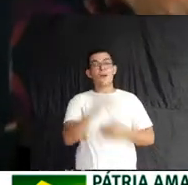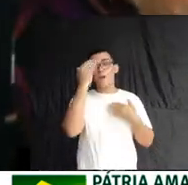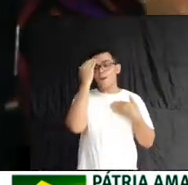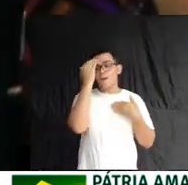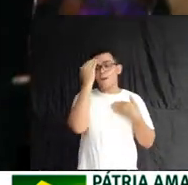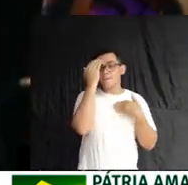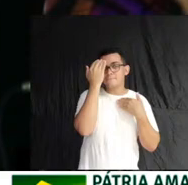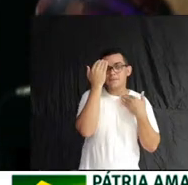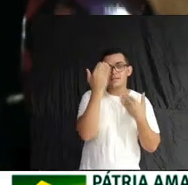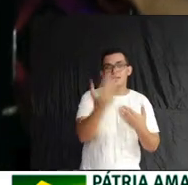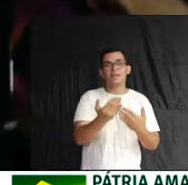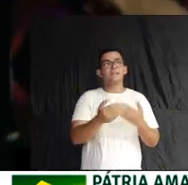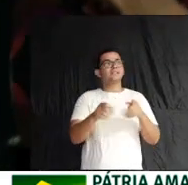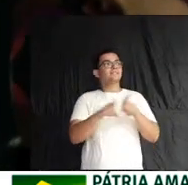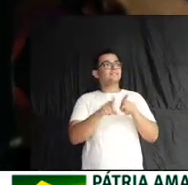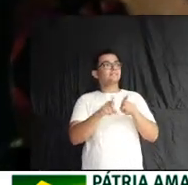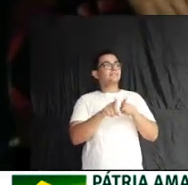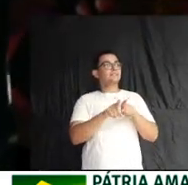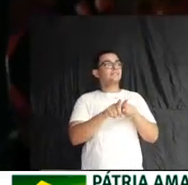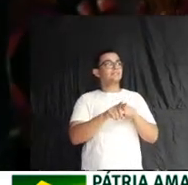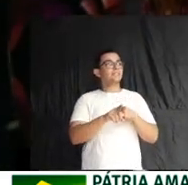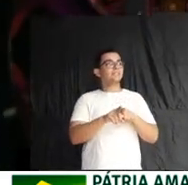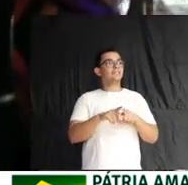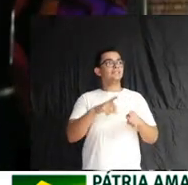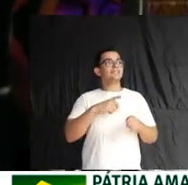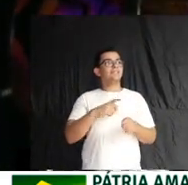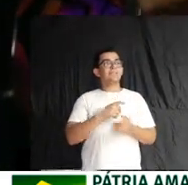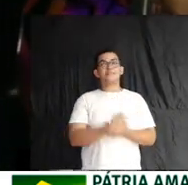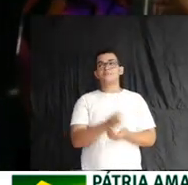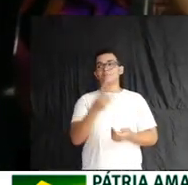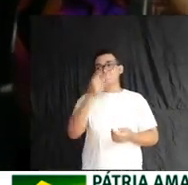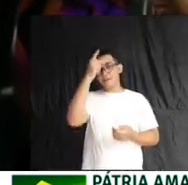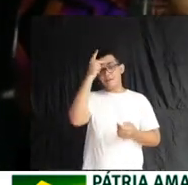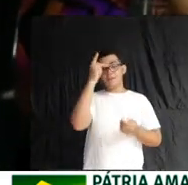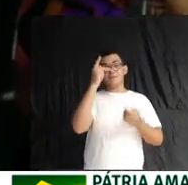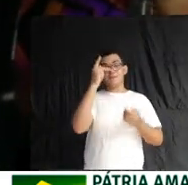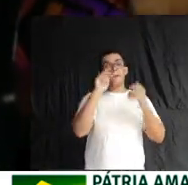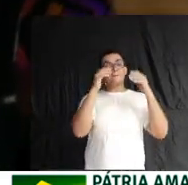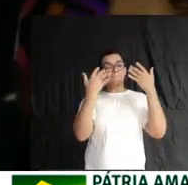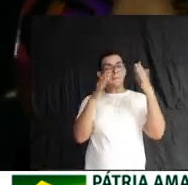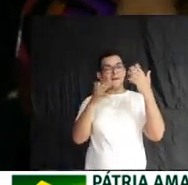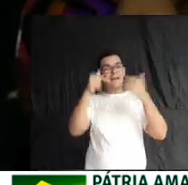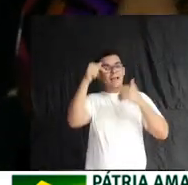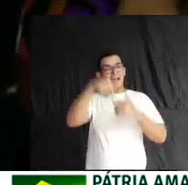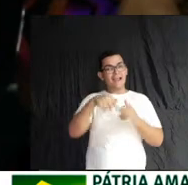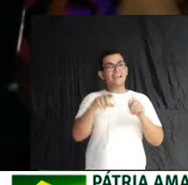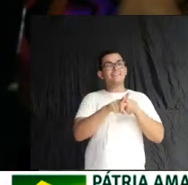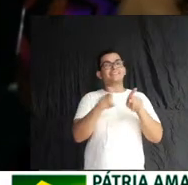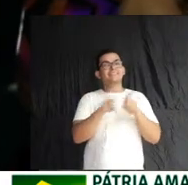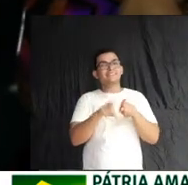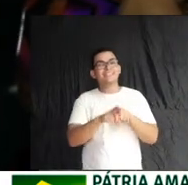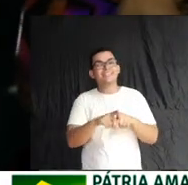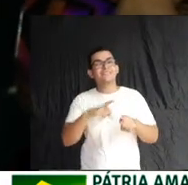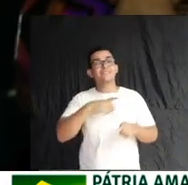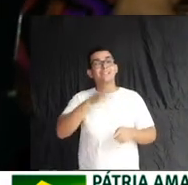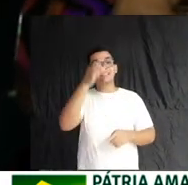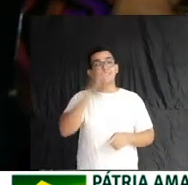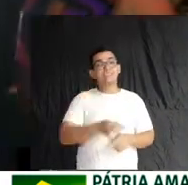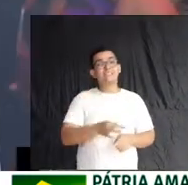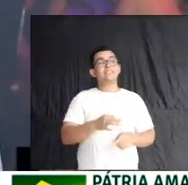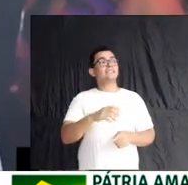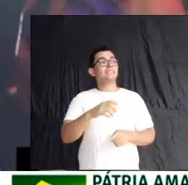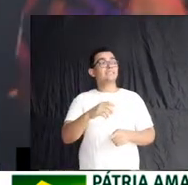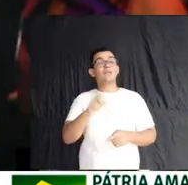Obrigada às três pessoas que estão nos bastidores nos aplaudindo nesse momento. Tenho certeza que poucas e muito